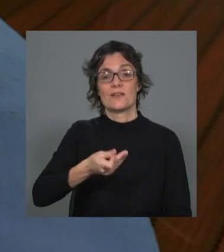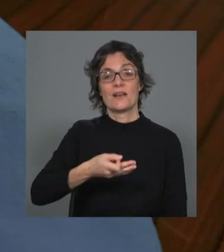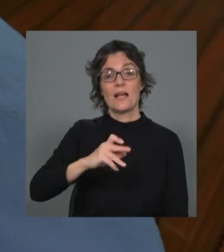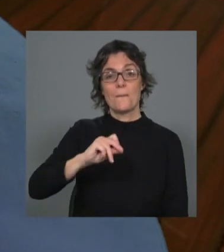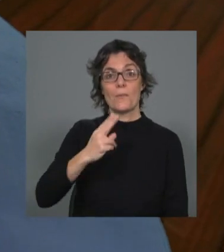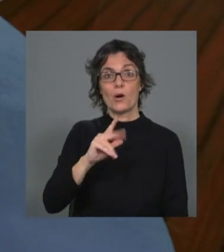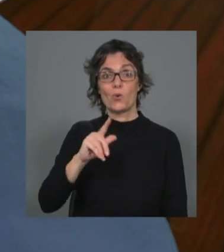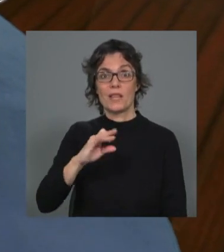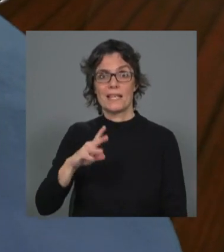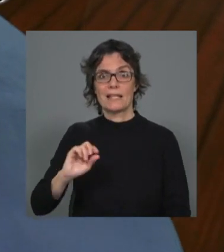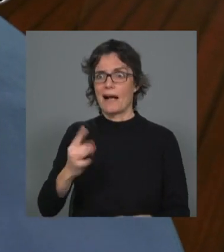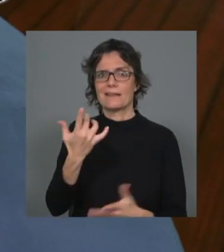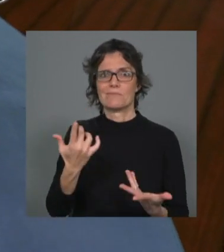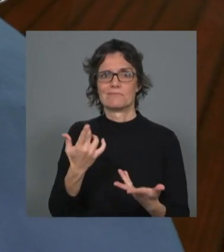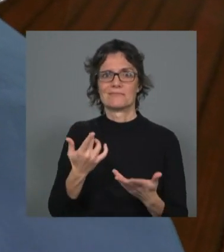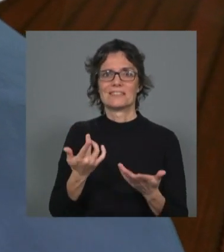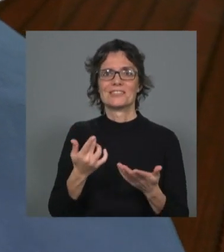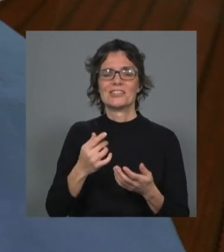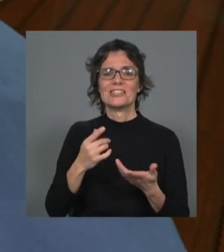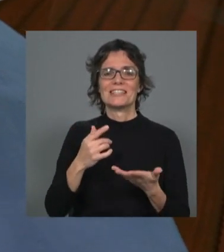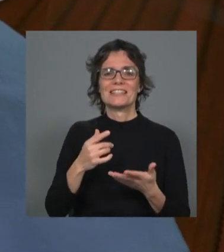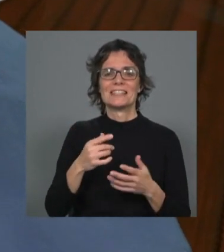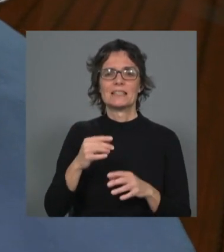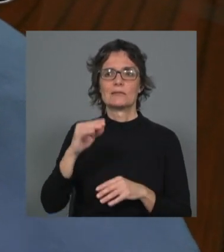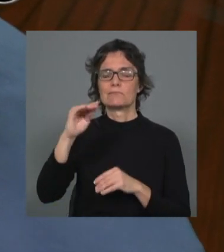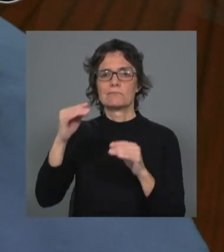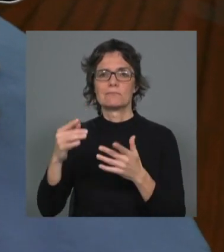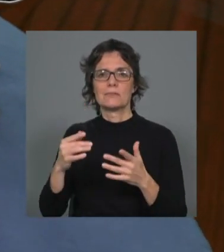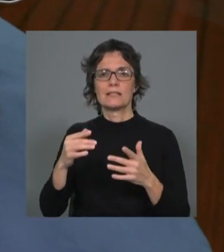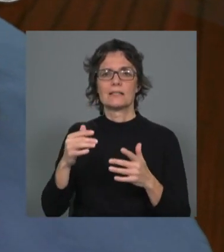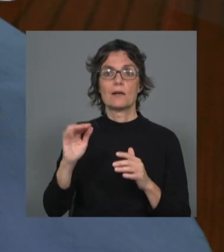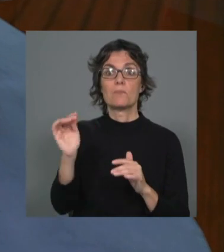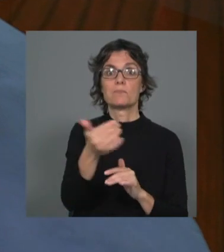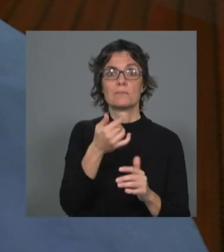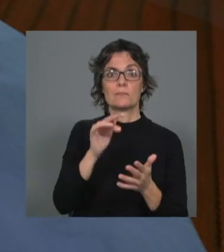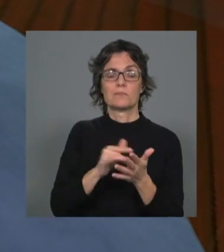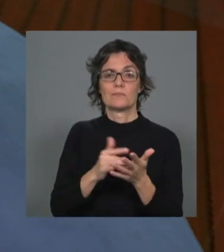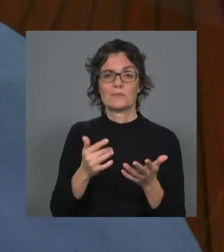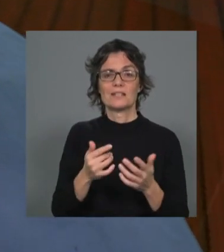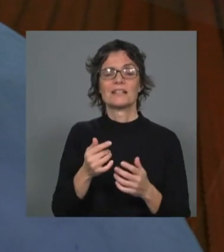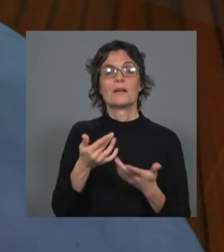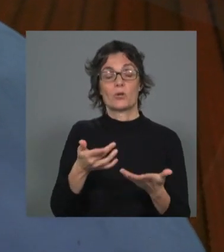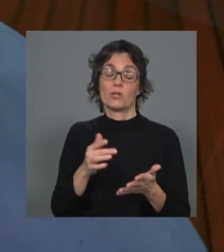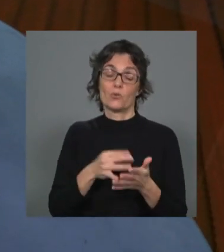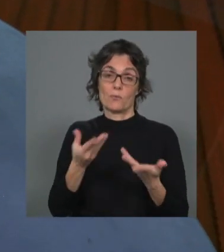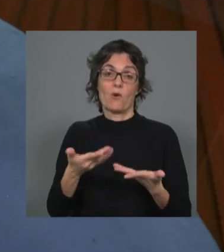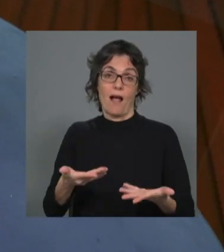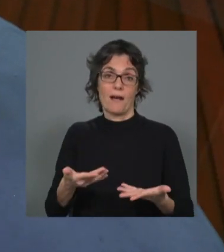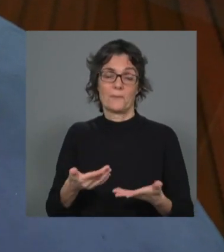se propuseram conseguir livros e têm-nos realmente, portanto não é por falta de livros